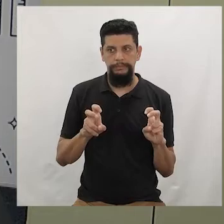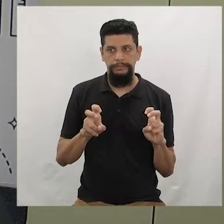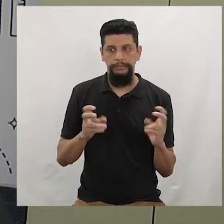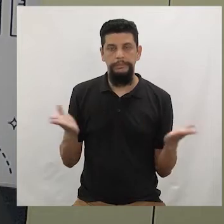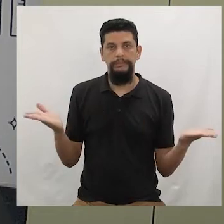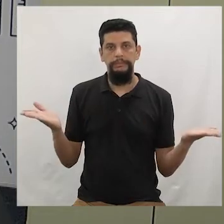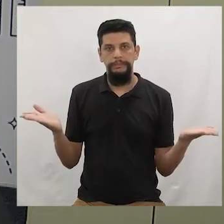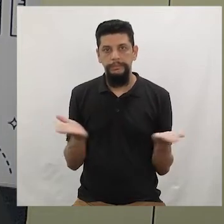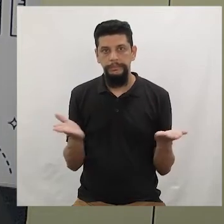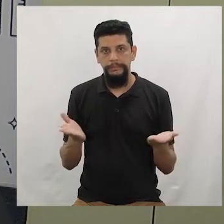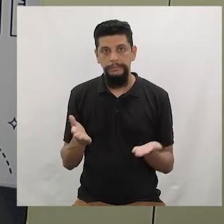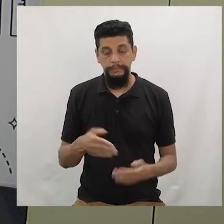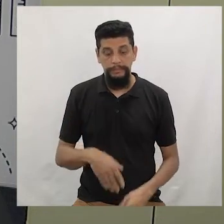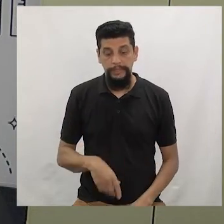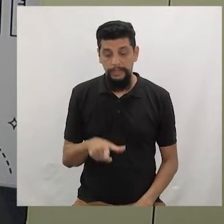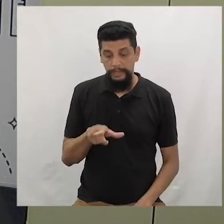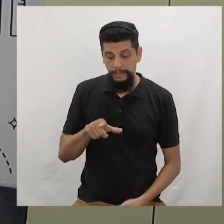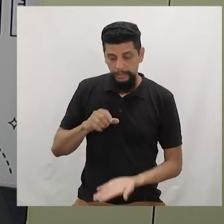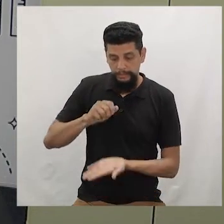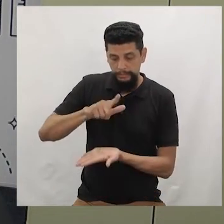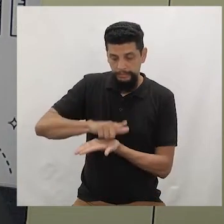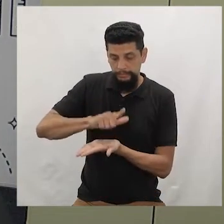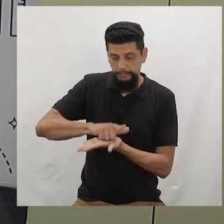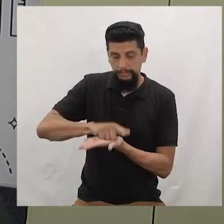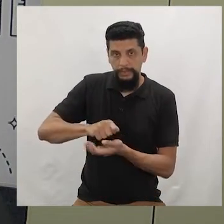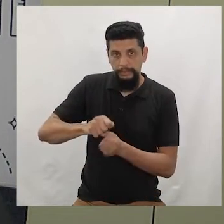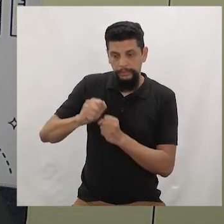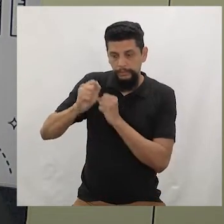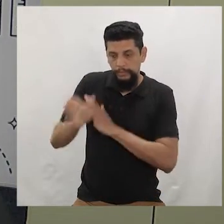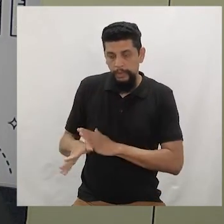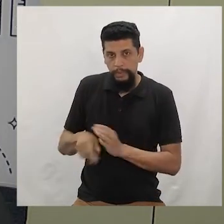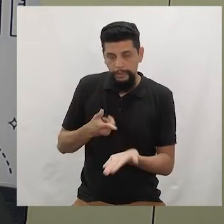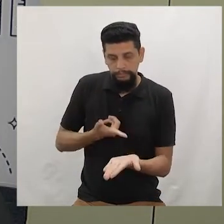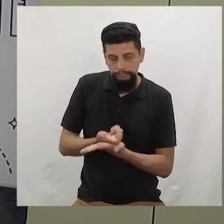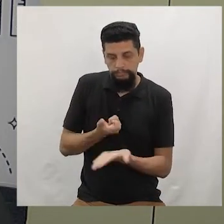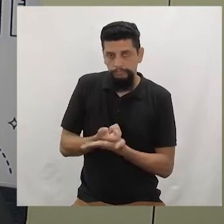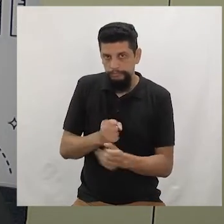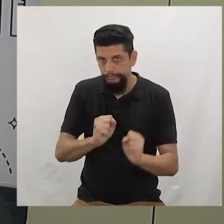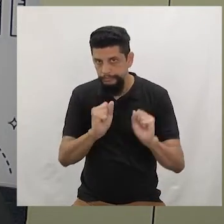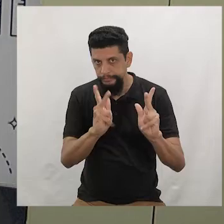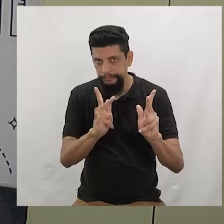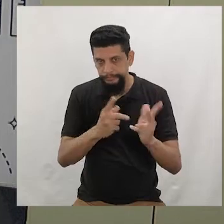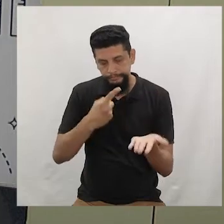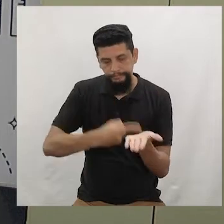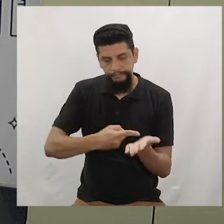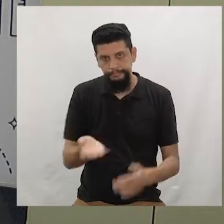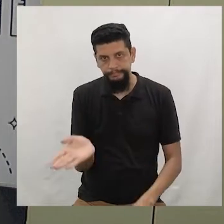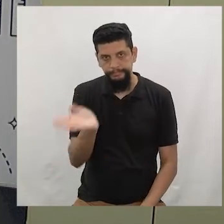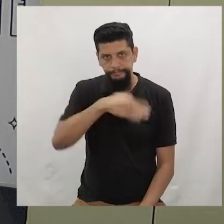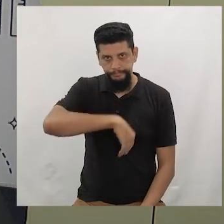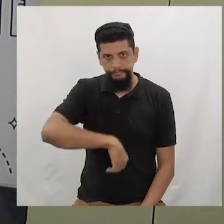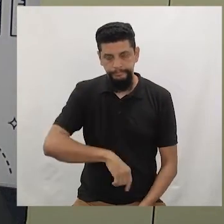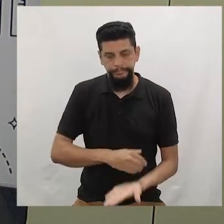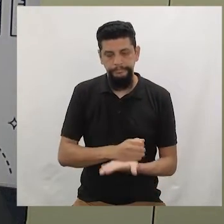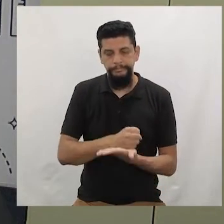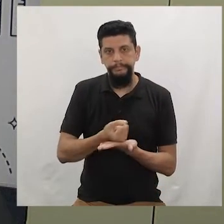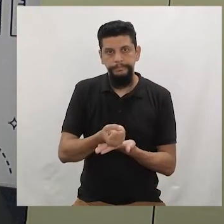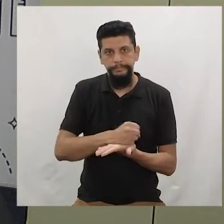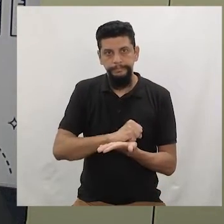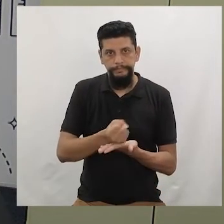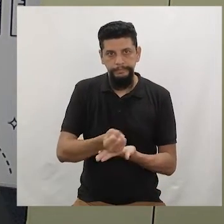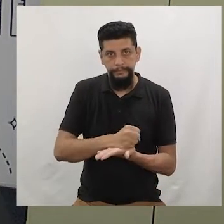Cinco. Agora, essas que sobraram vai ser para compra. Muito okay? bem, ok. Então, vamos lá? Vamos